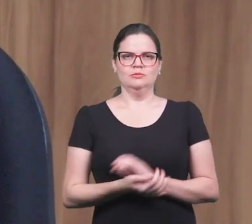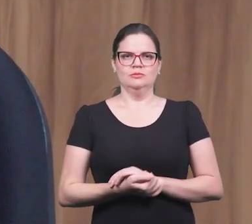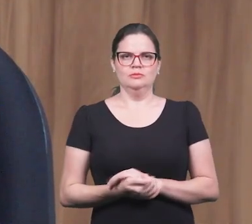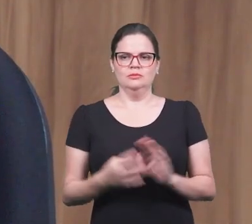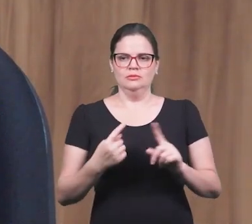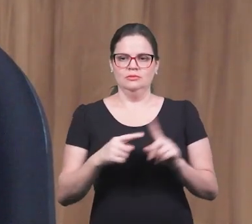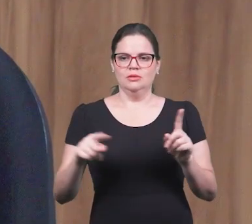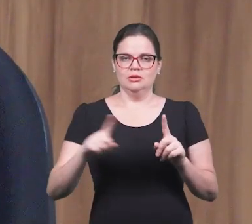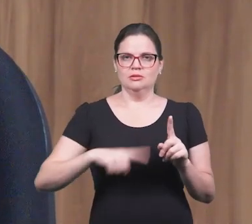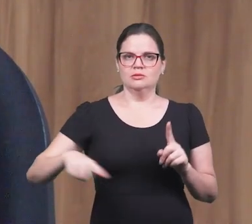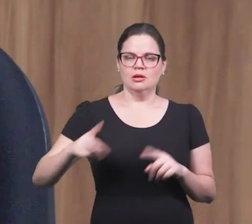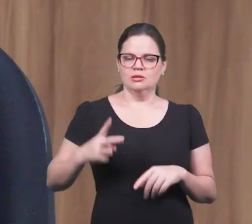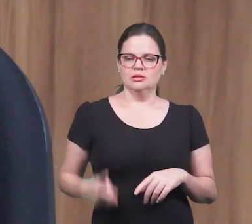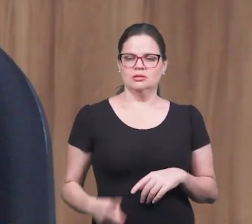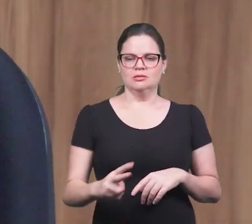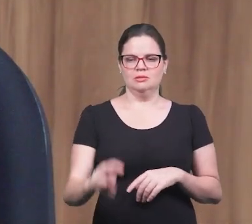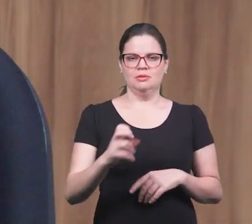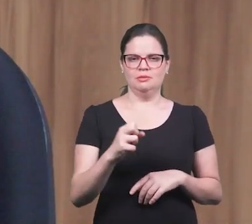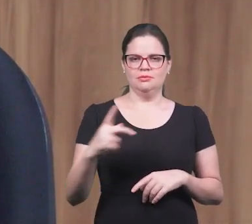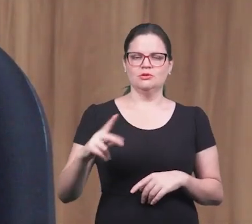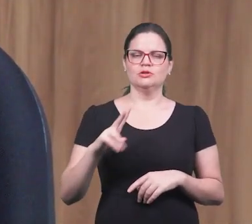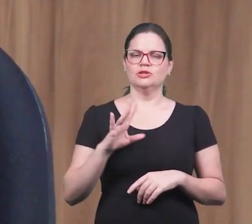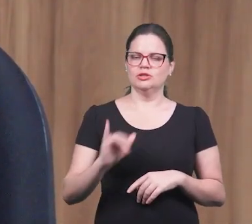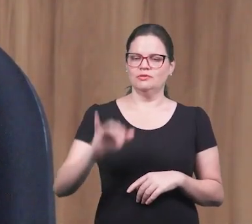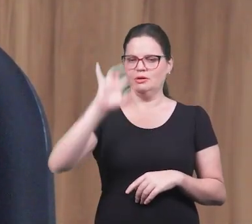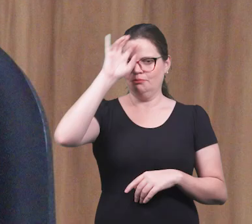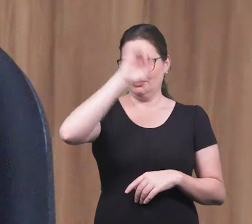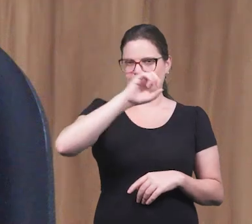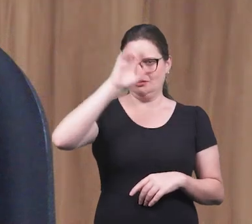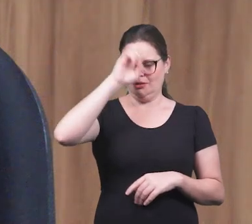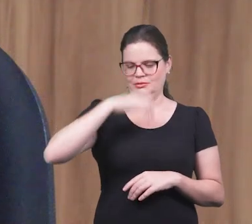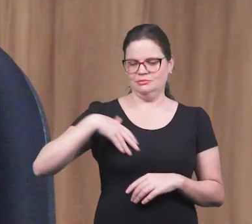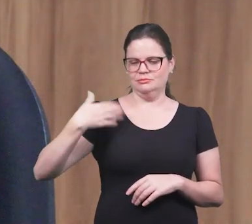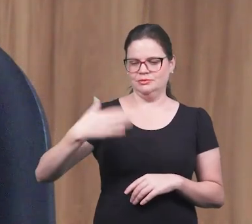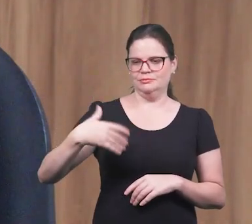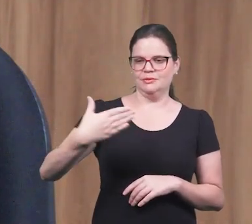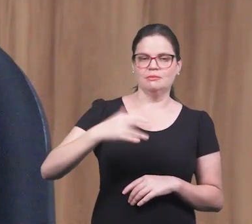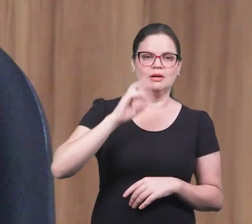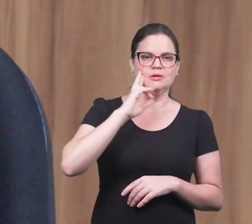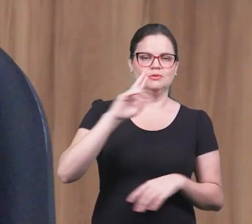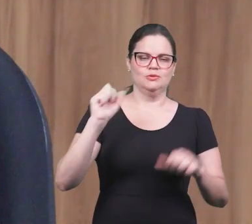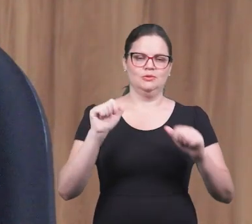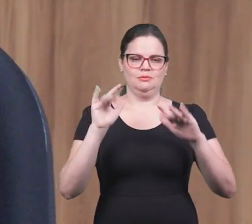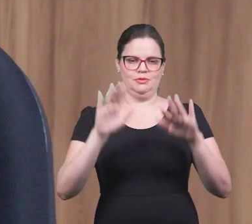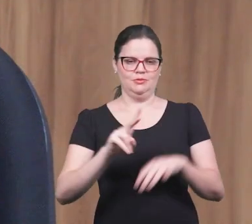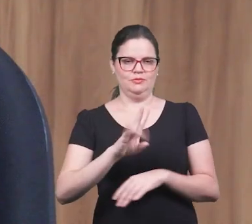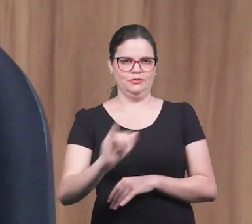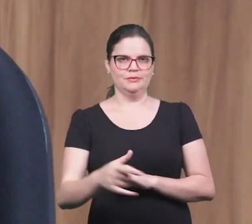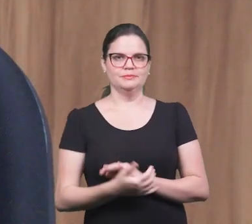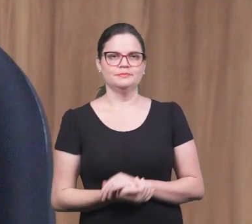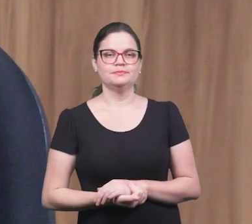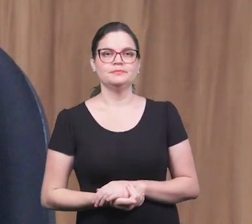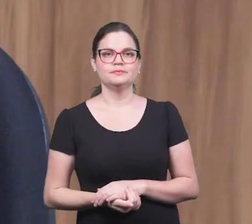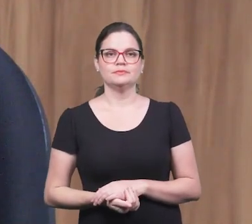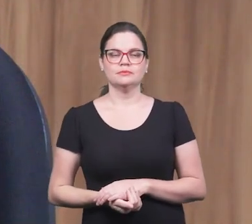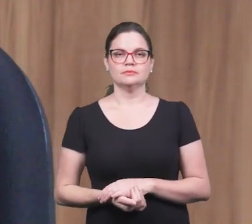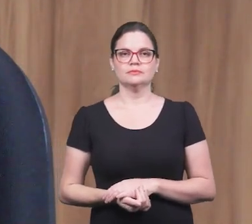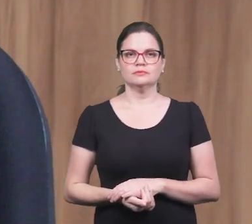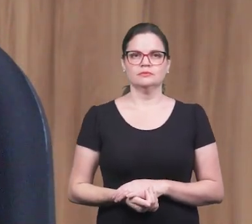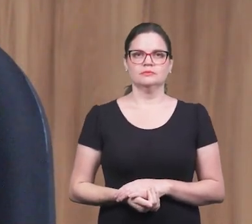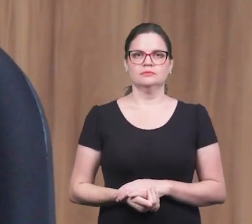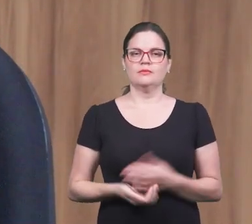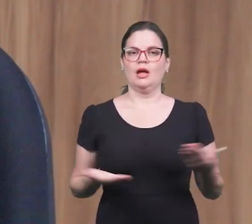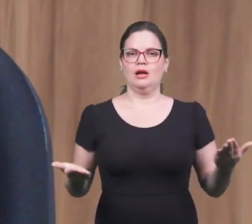vamos aqui a cada programa aprendendo e assim o Senhor tem nos abençoado, né? Aqui agora é assim uma coisa que é